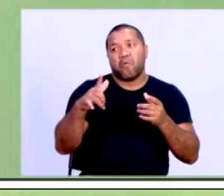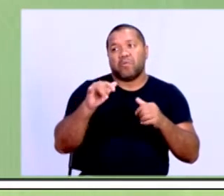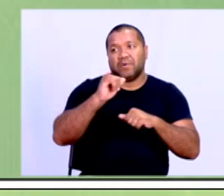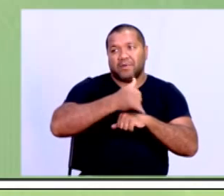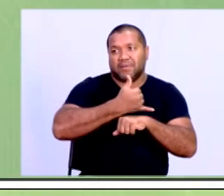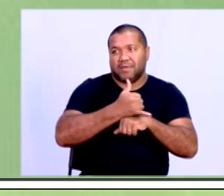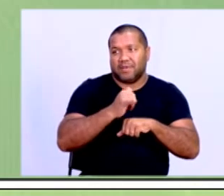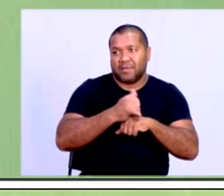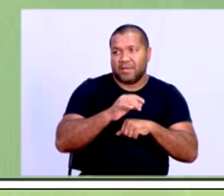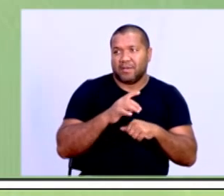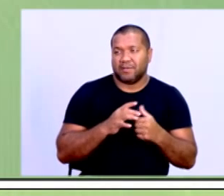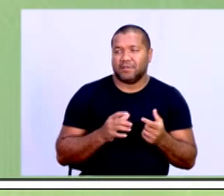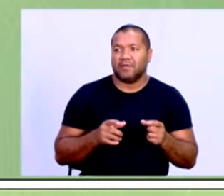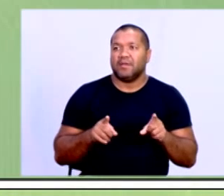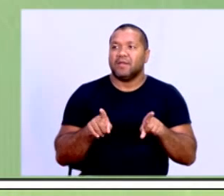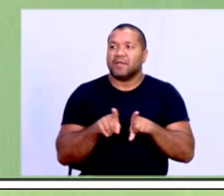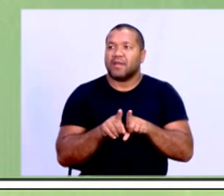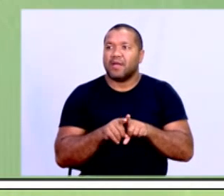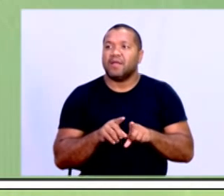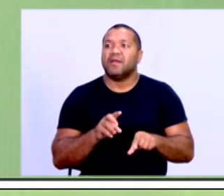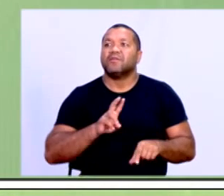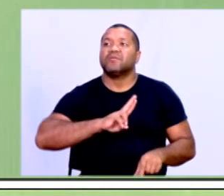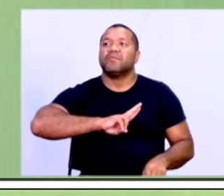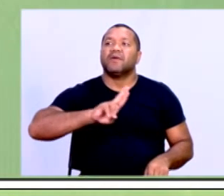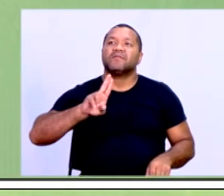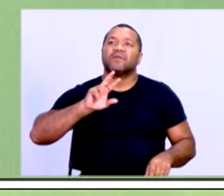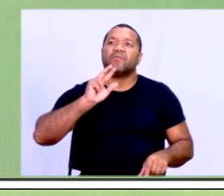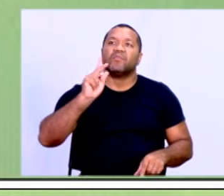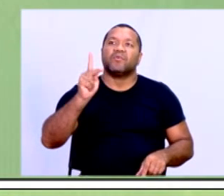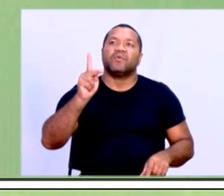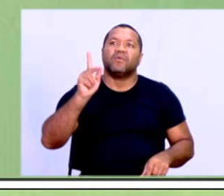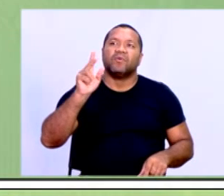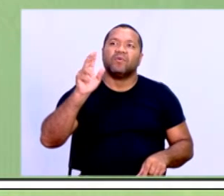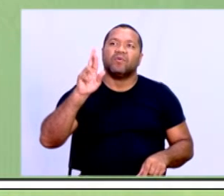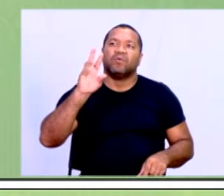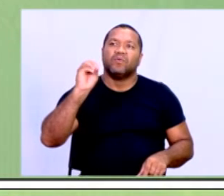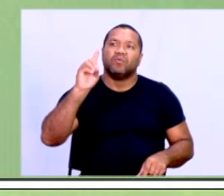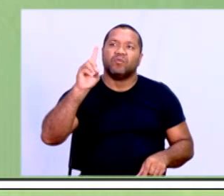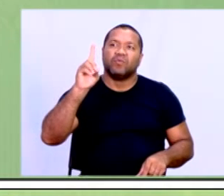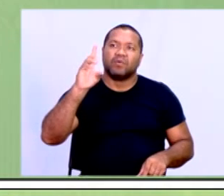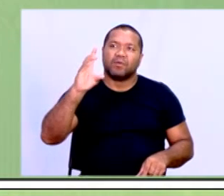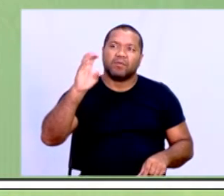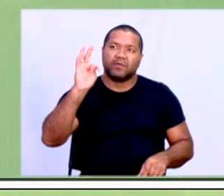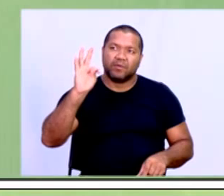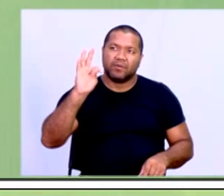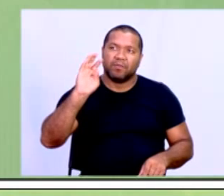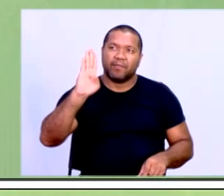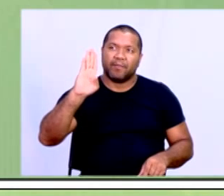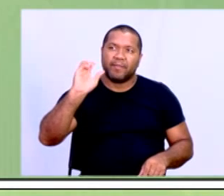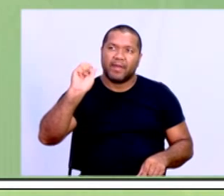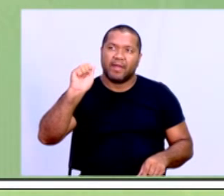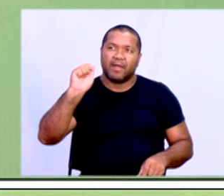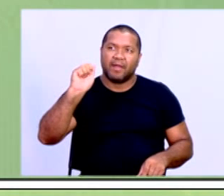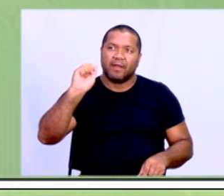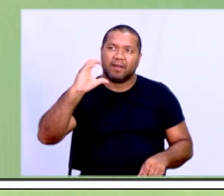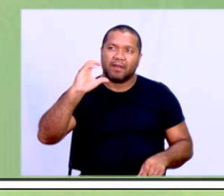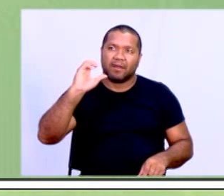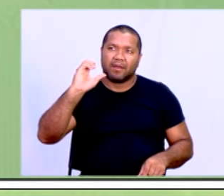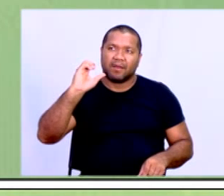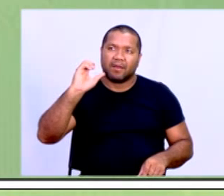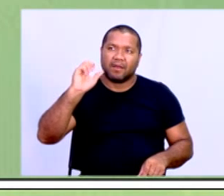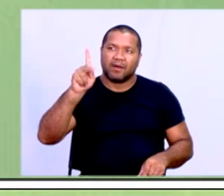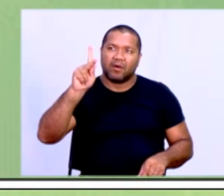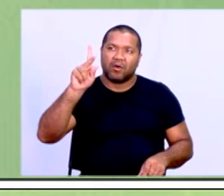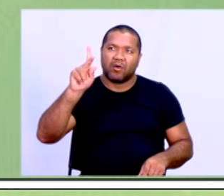e aqui são chamados de Product Backlog e não de lista de feature, certo?